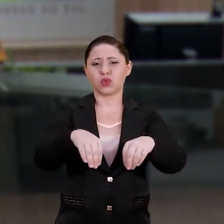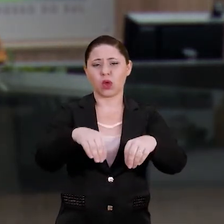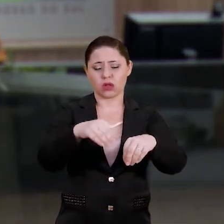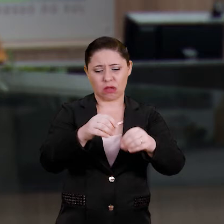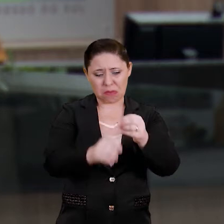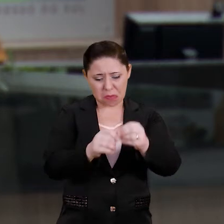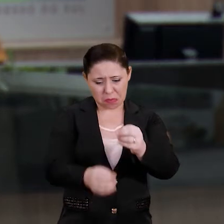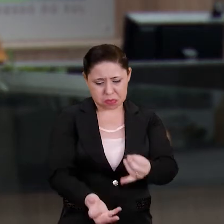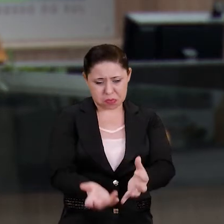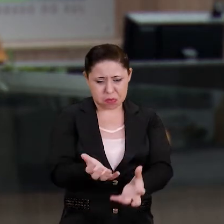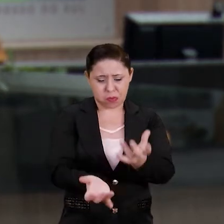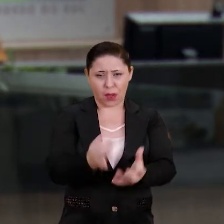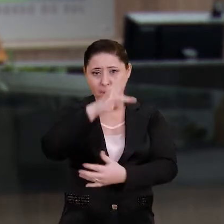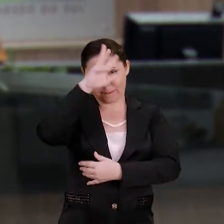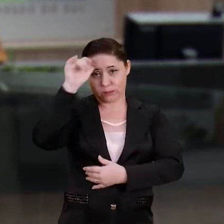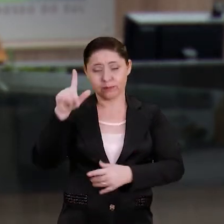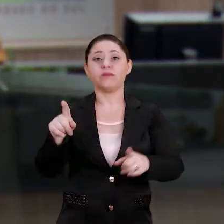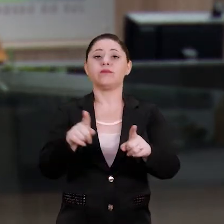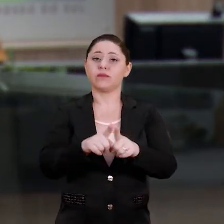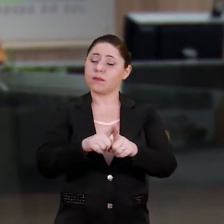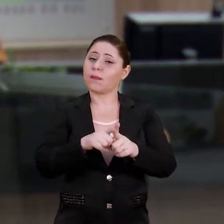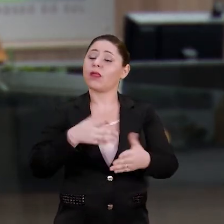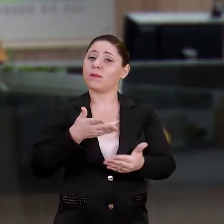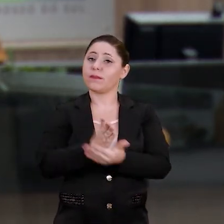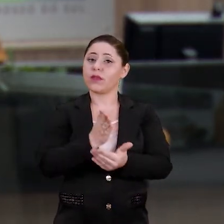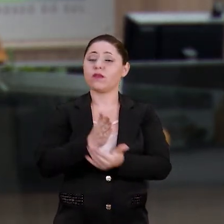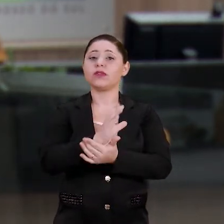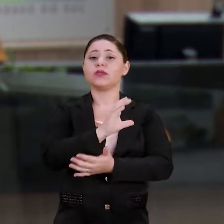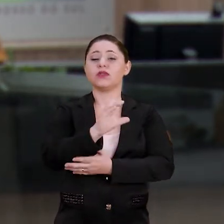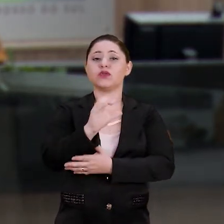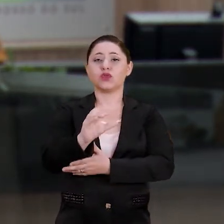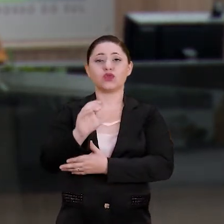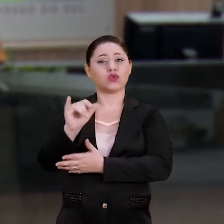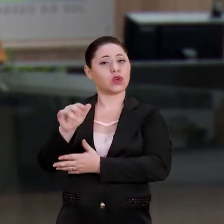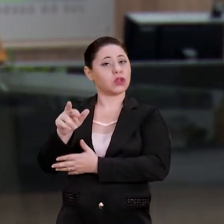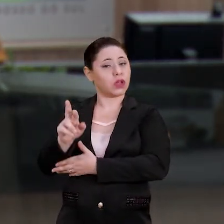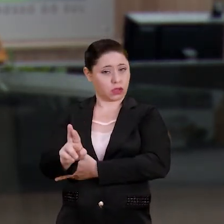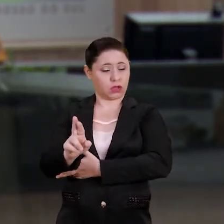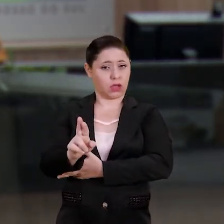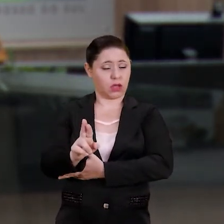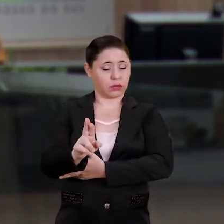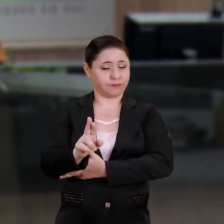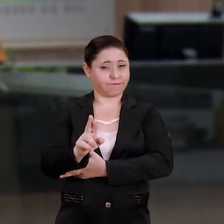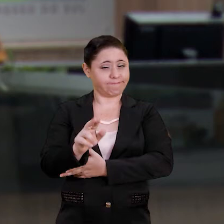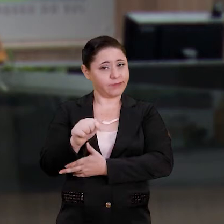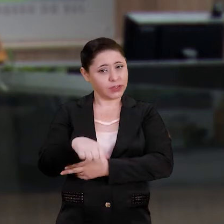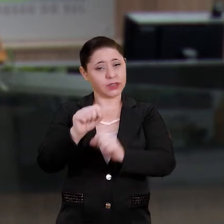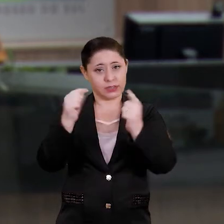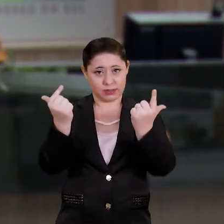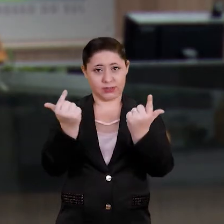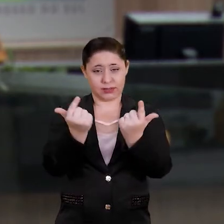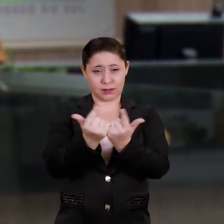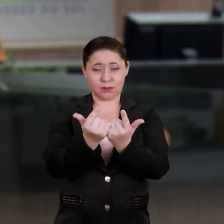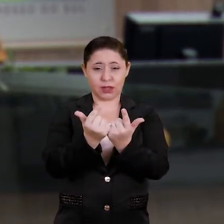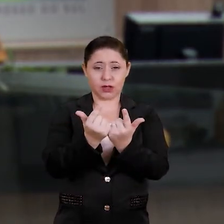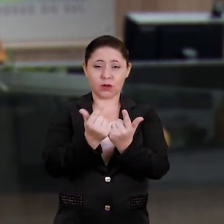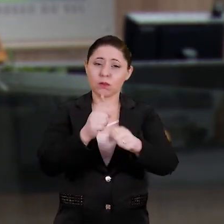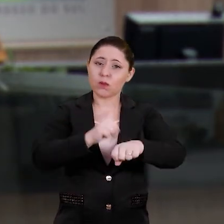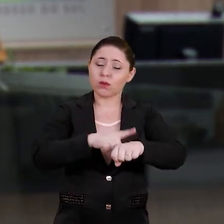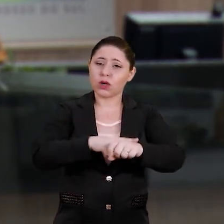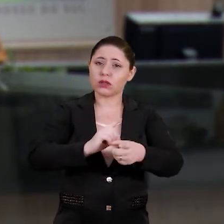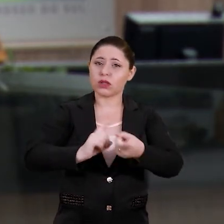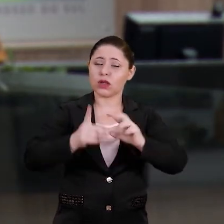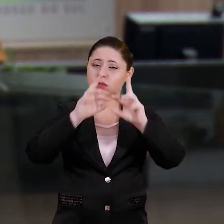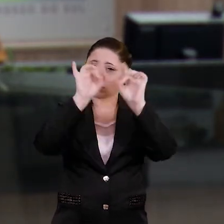de incêndios provocados em Mato Grosso do Sul também foram aprovados pela Comissão de Constituição, Justiça e Redação durante